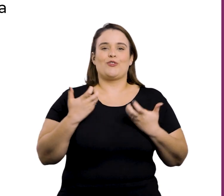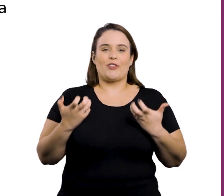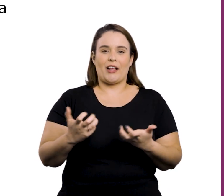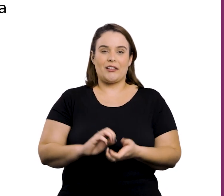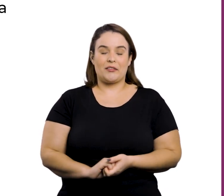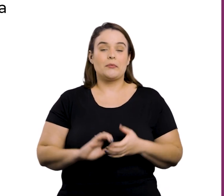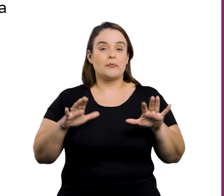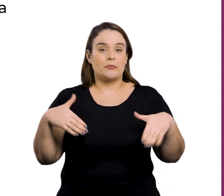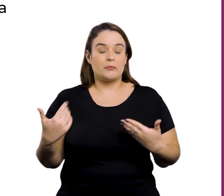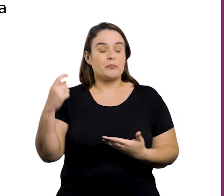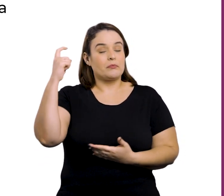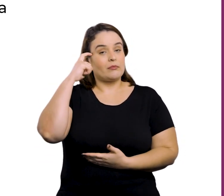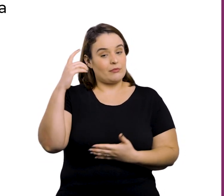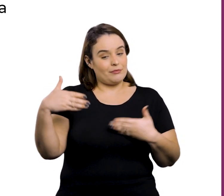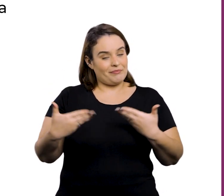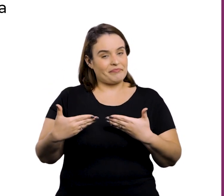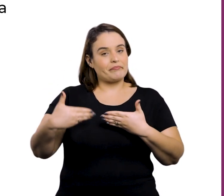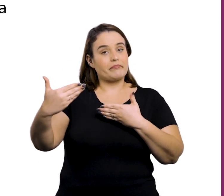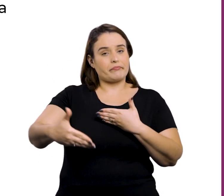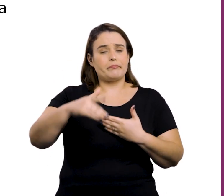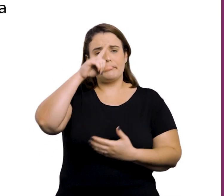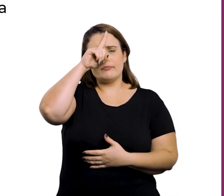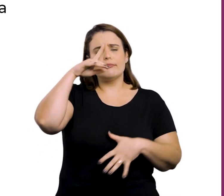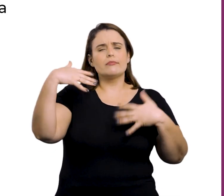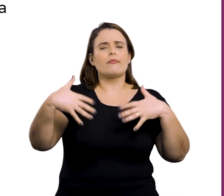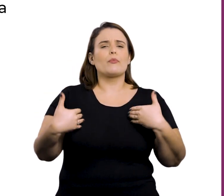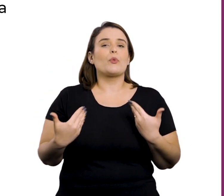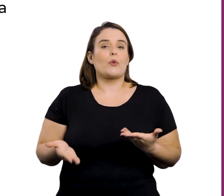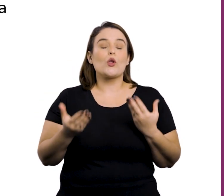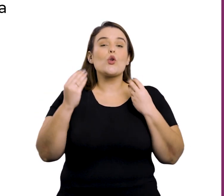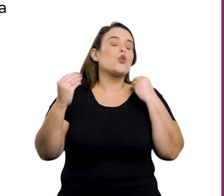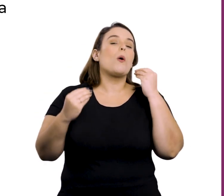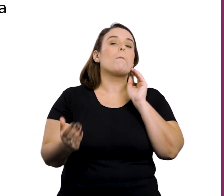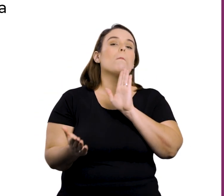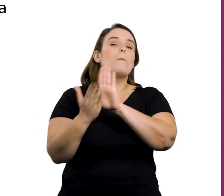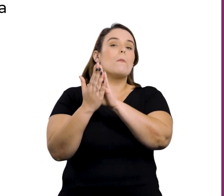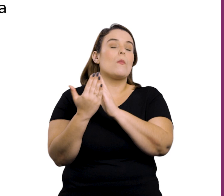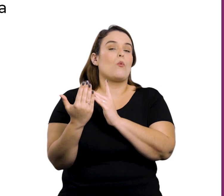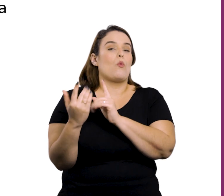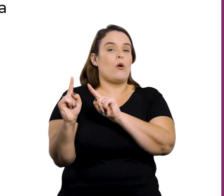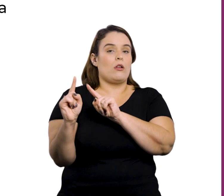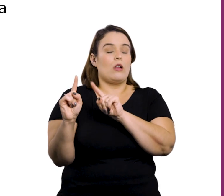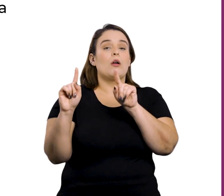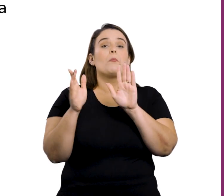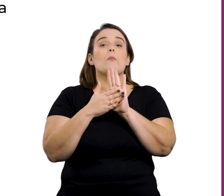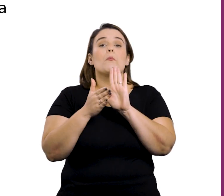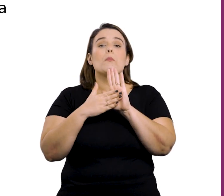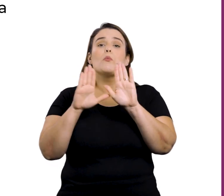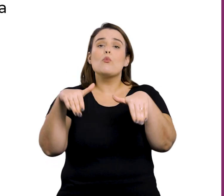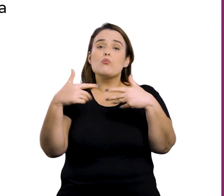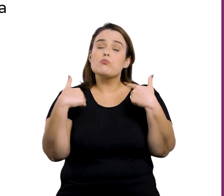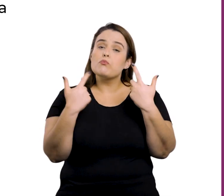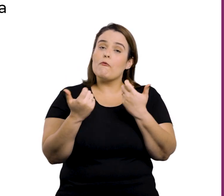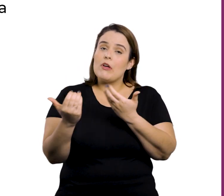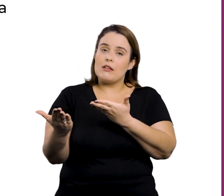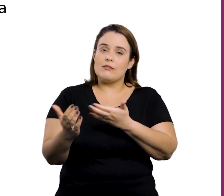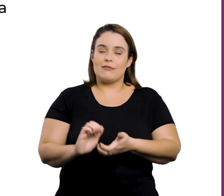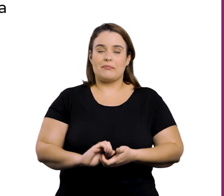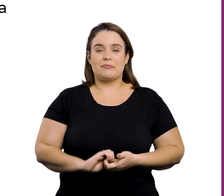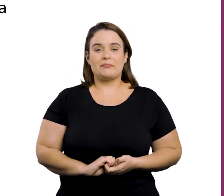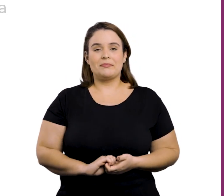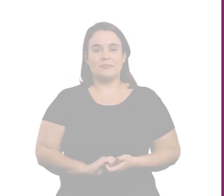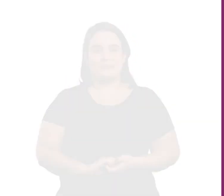assim, vamos definir a seguir algumas dessas ameaças, como podemos combatê-las e quais propostas temos a